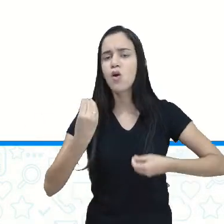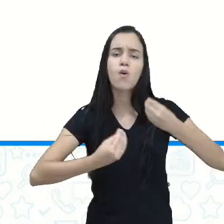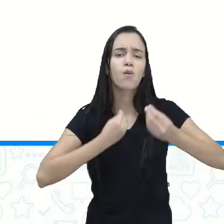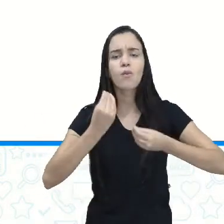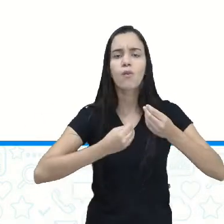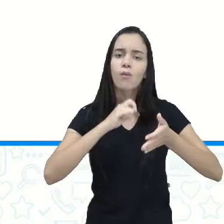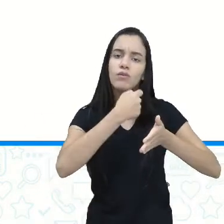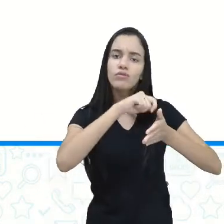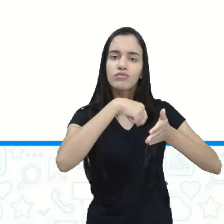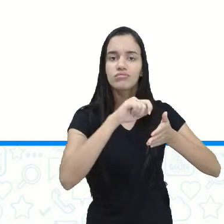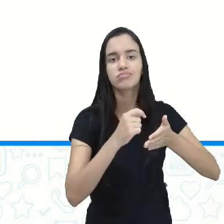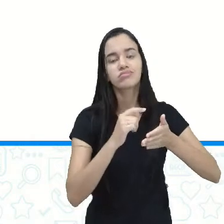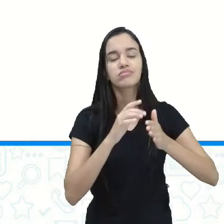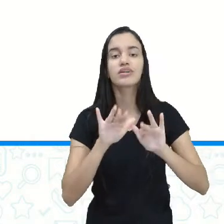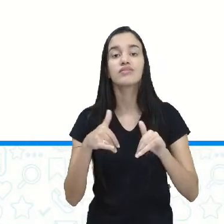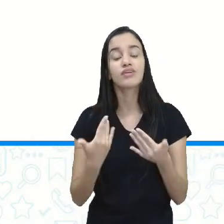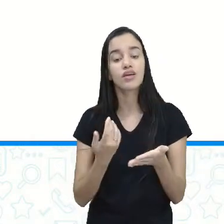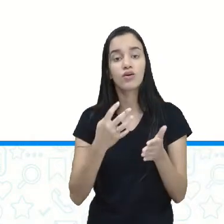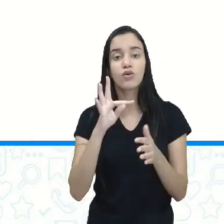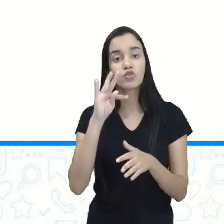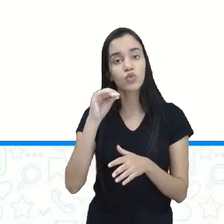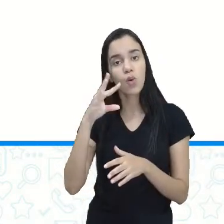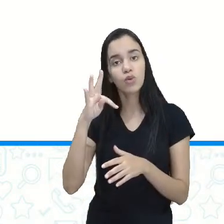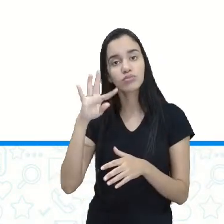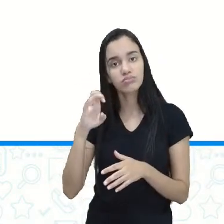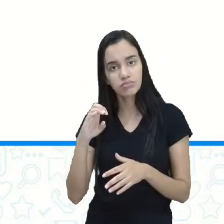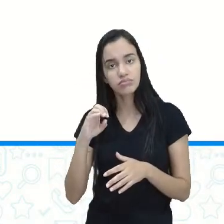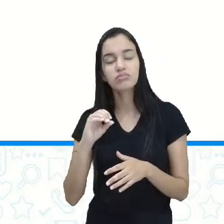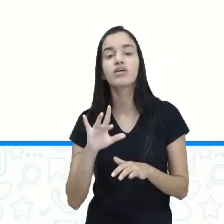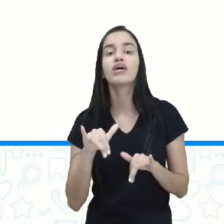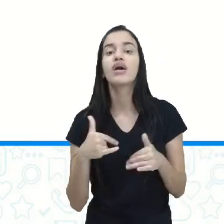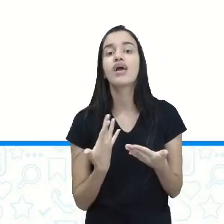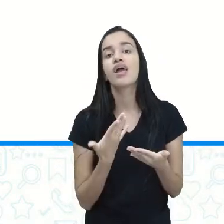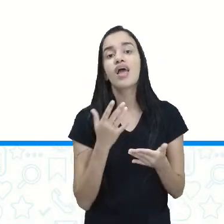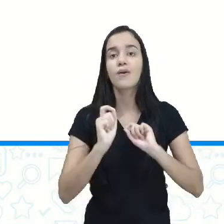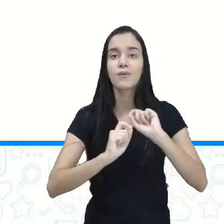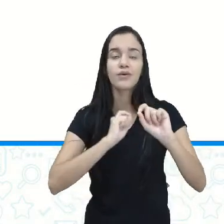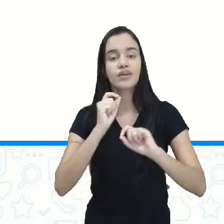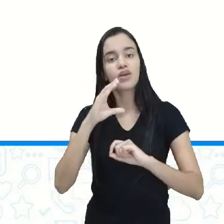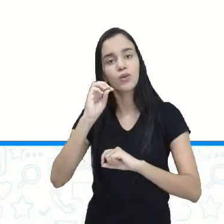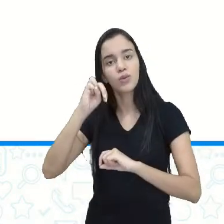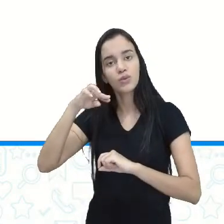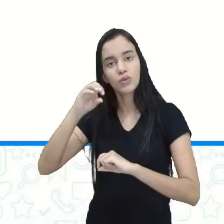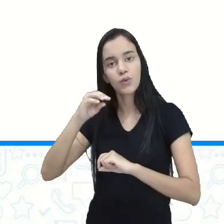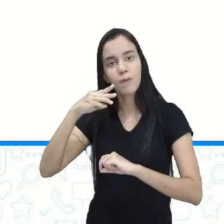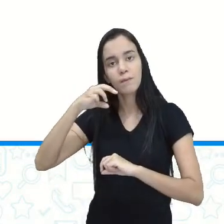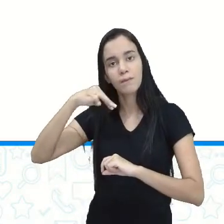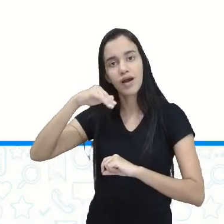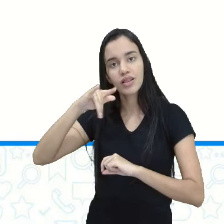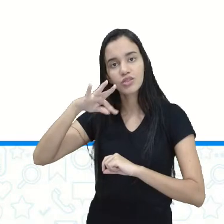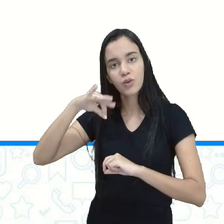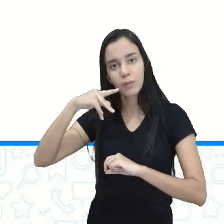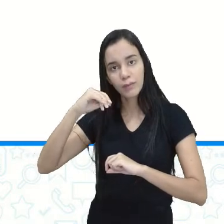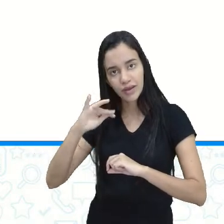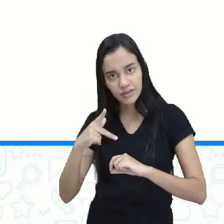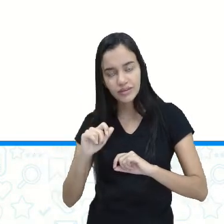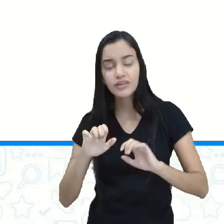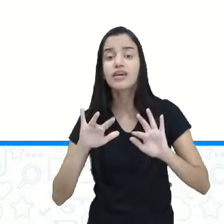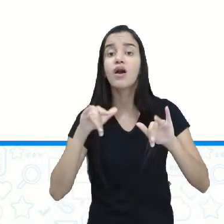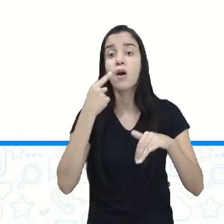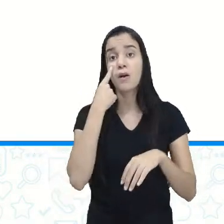som? Eu escrevo toque, toque, toque. Isso é uma onomatopeia, tá? Olha aí